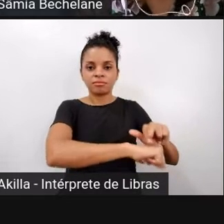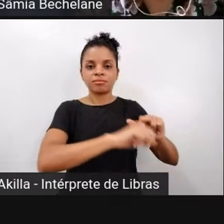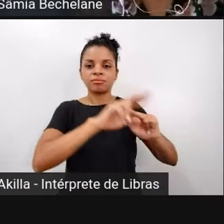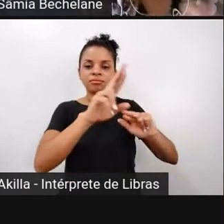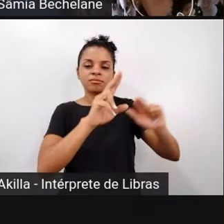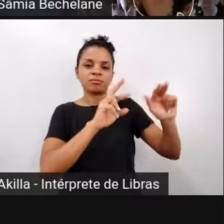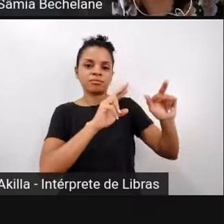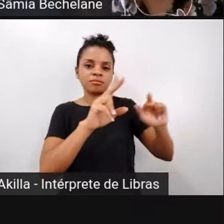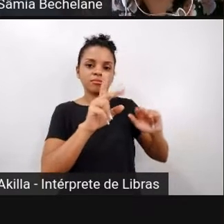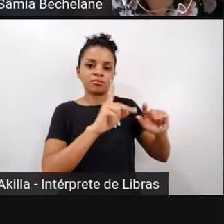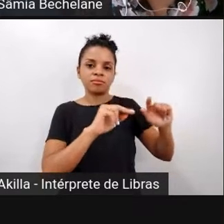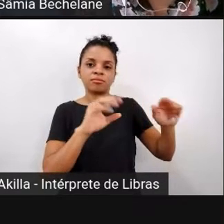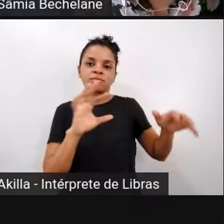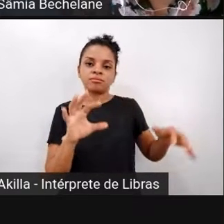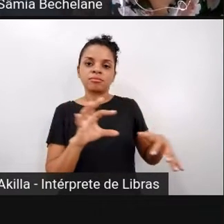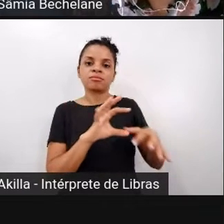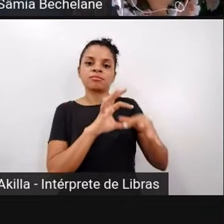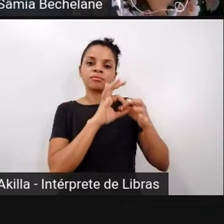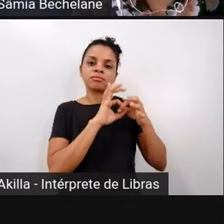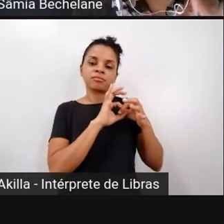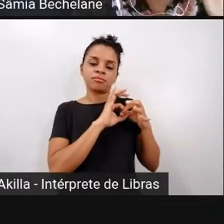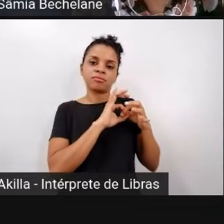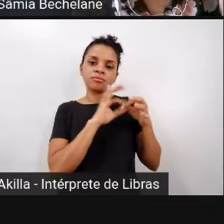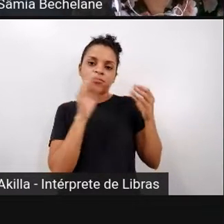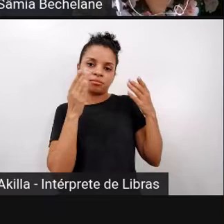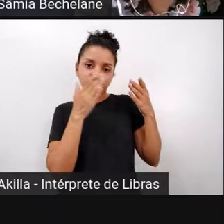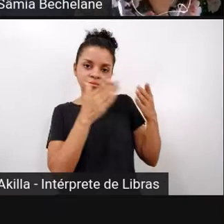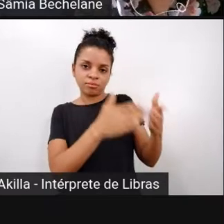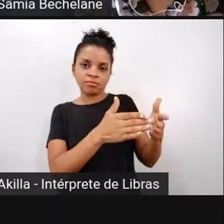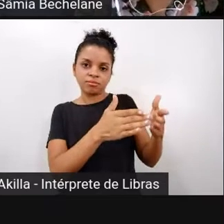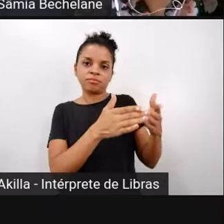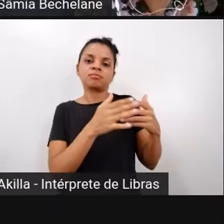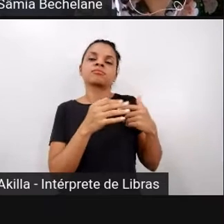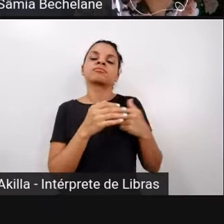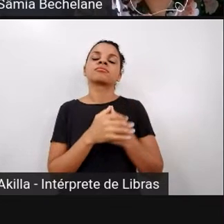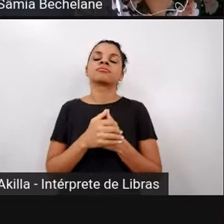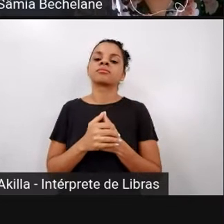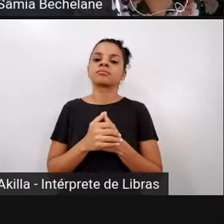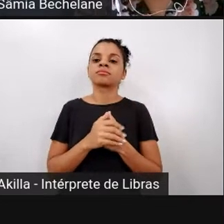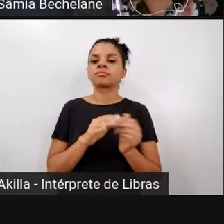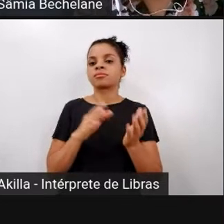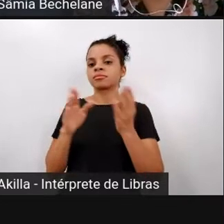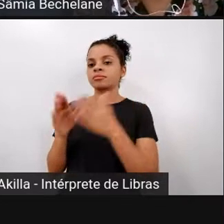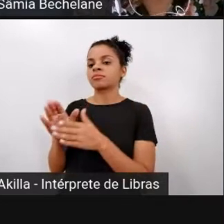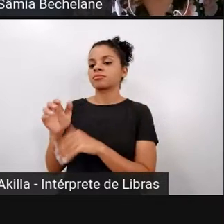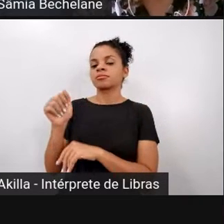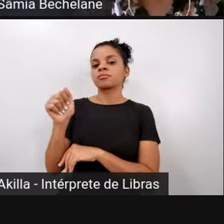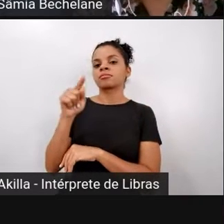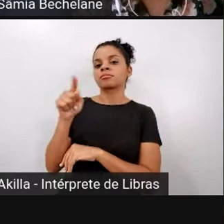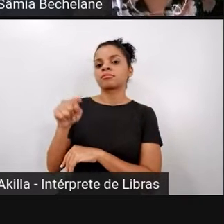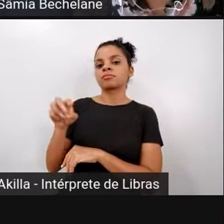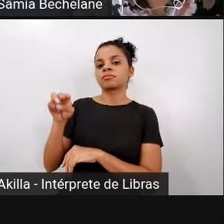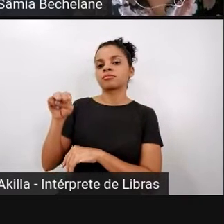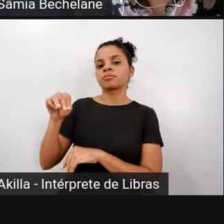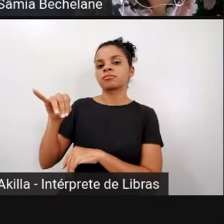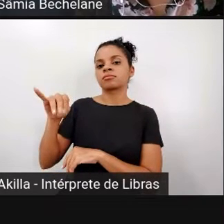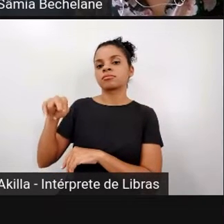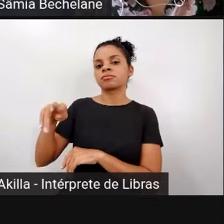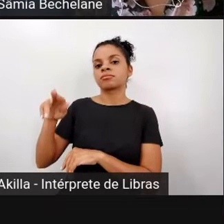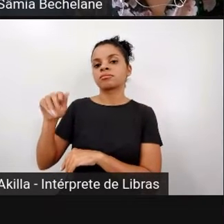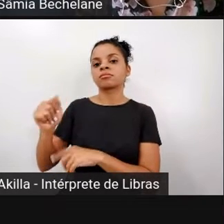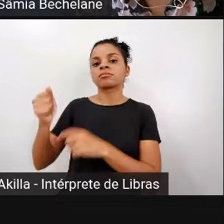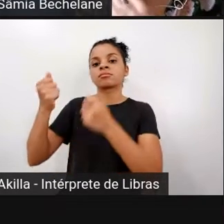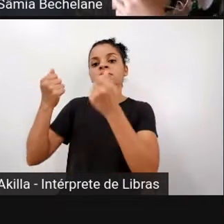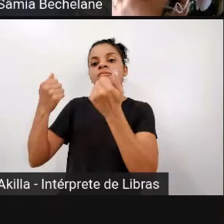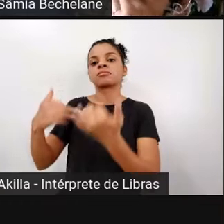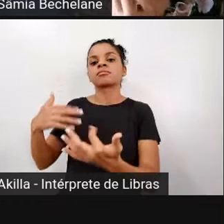diferentes suportes, porém sempre com essa perspectiva, e a revista Asmina dedicada à discussão de gênero, sobretudo, e